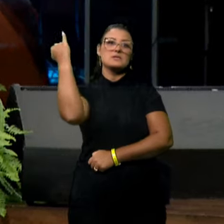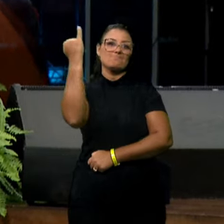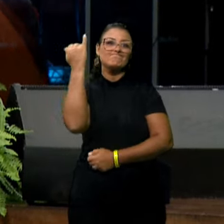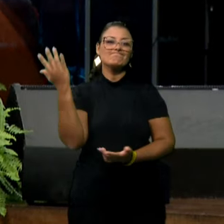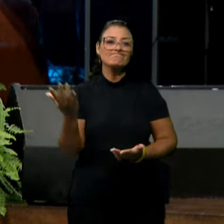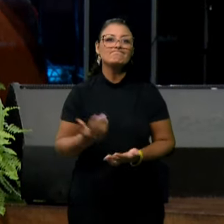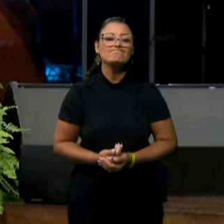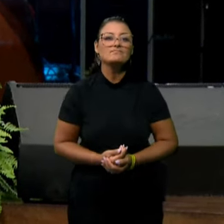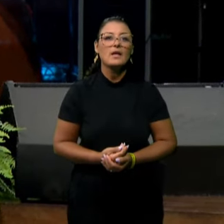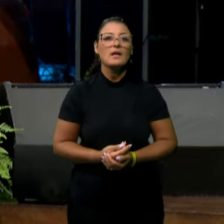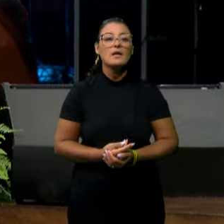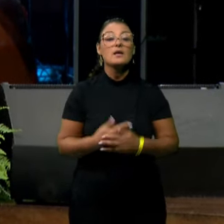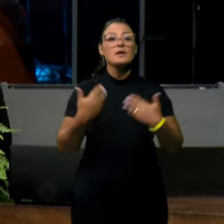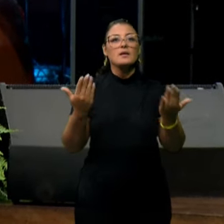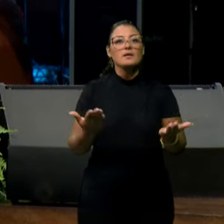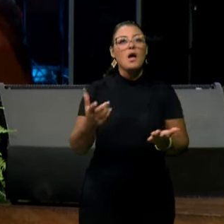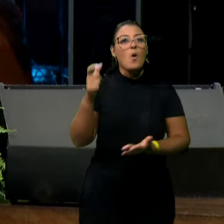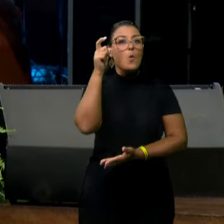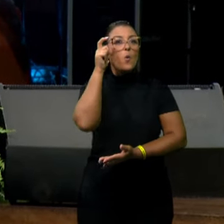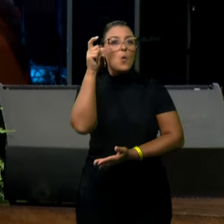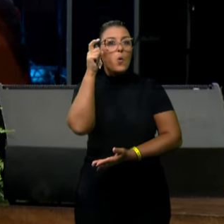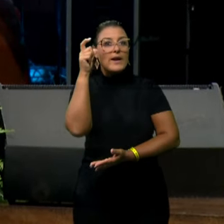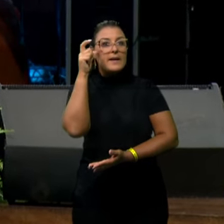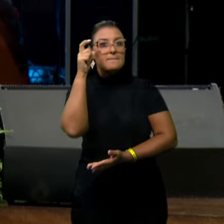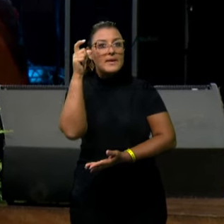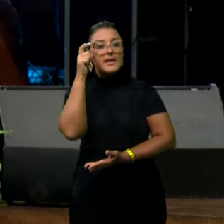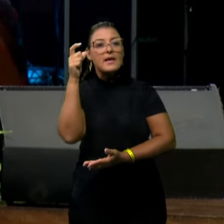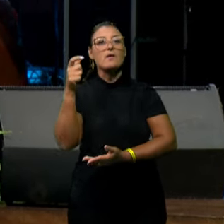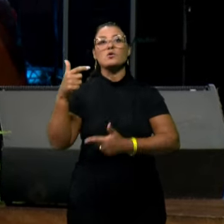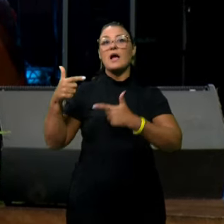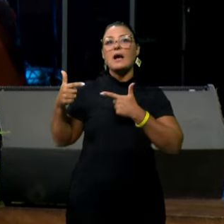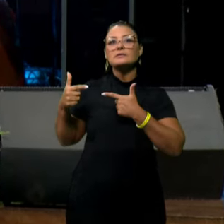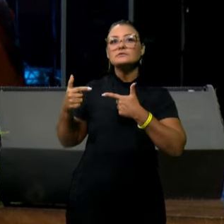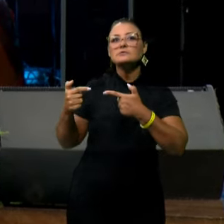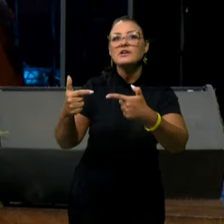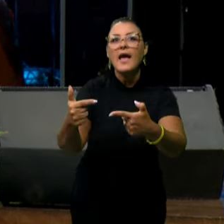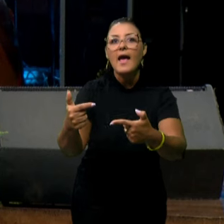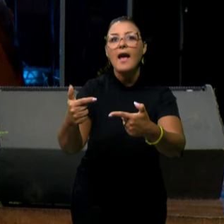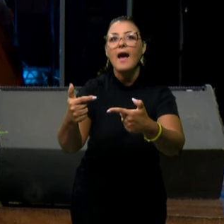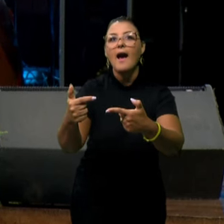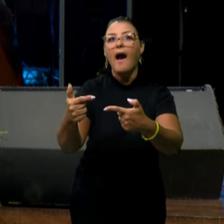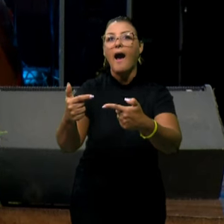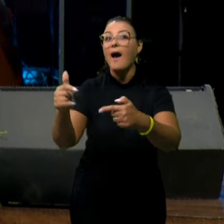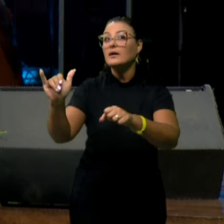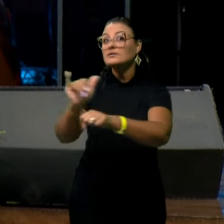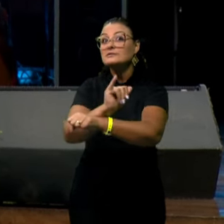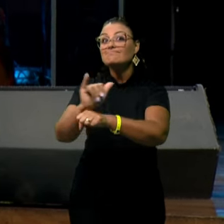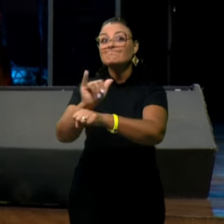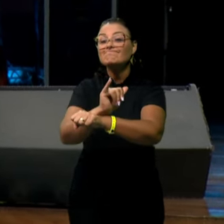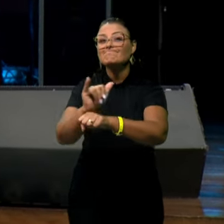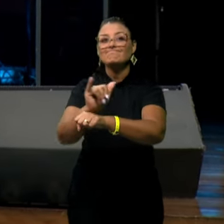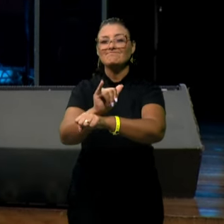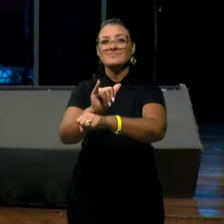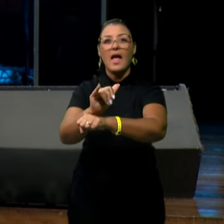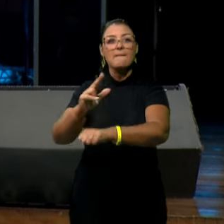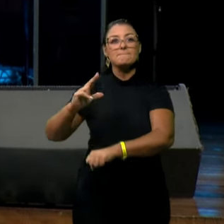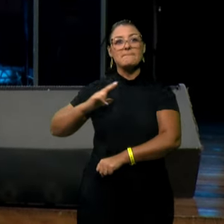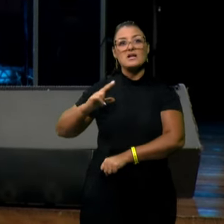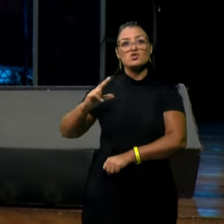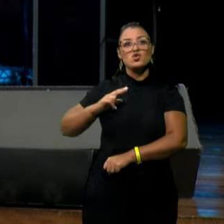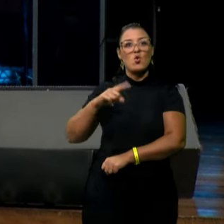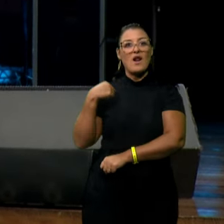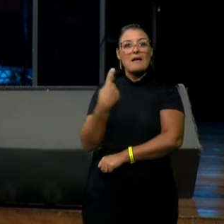o inimigo está querendo a guerra dele por estas quatro coisas já não se trata pessoal já não se trata de você lutar